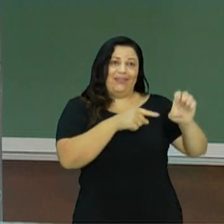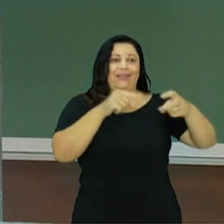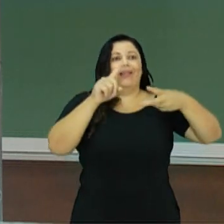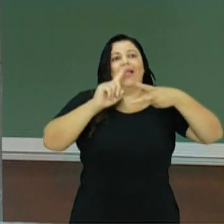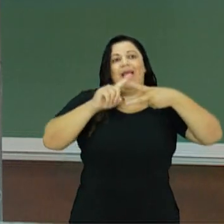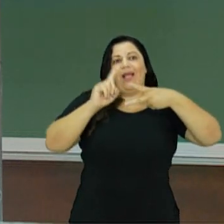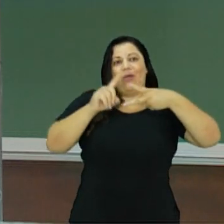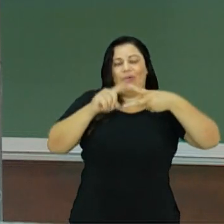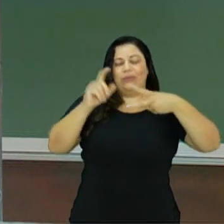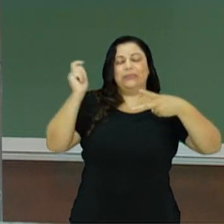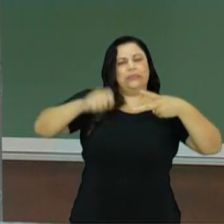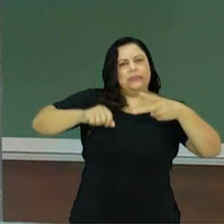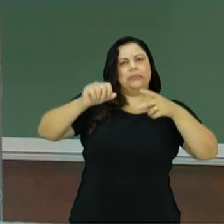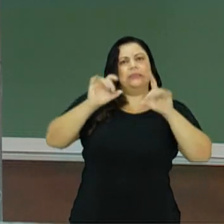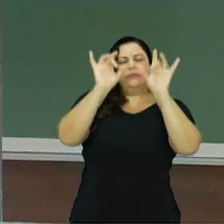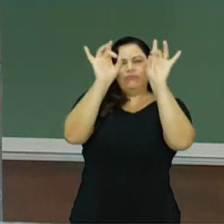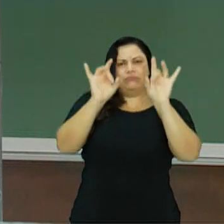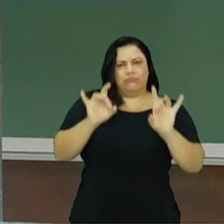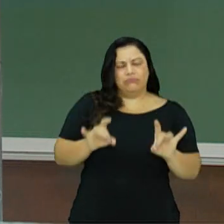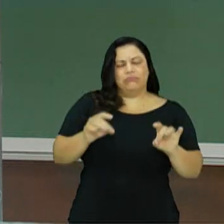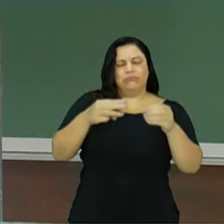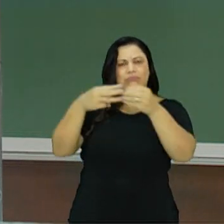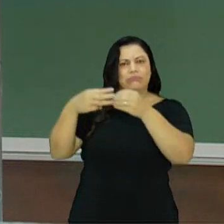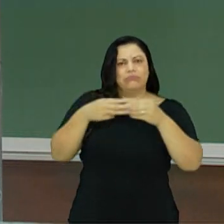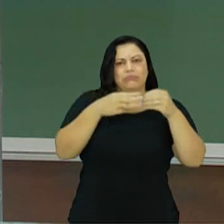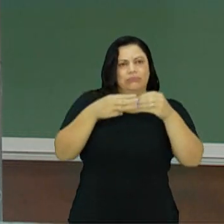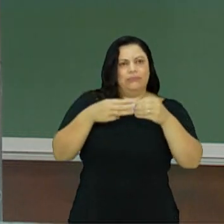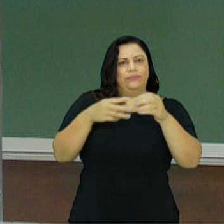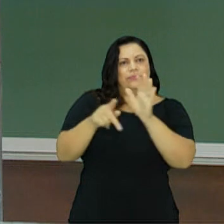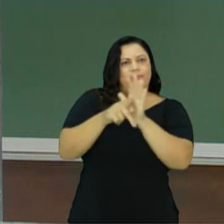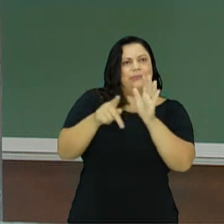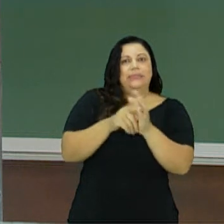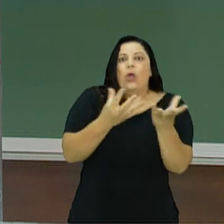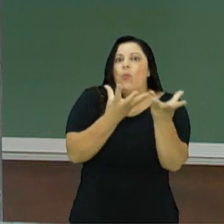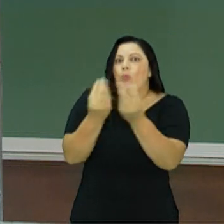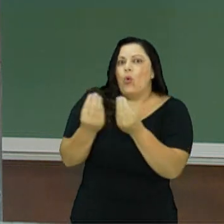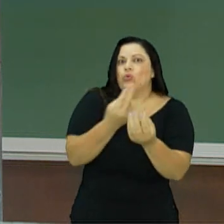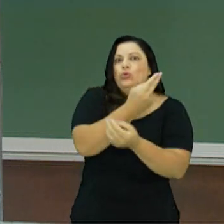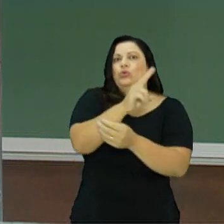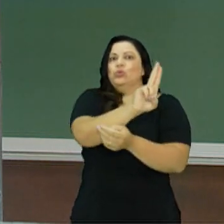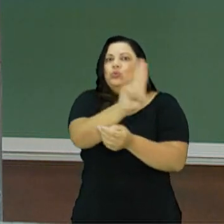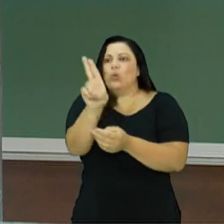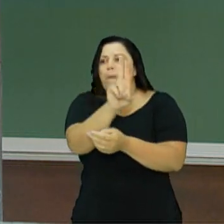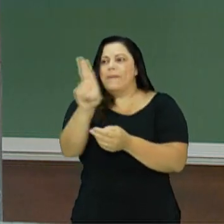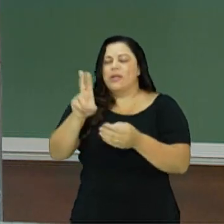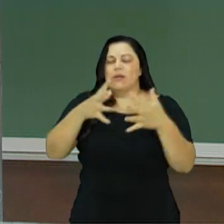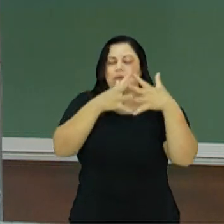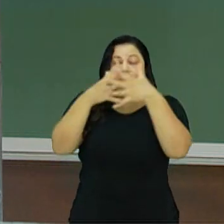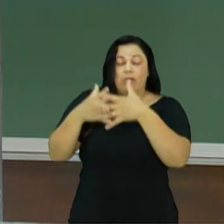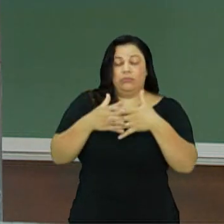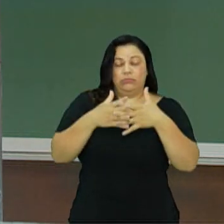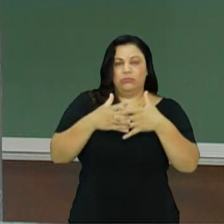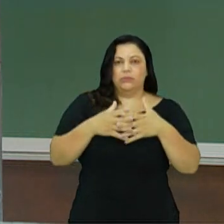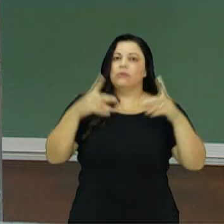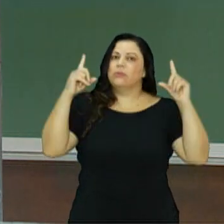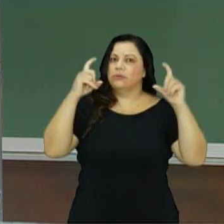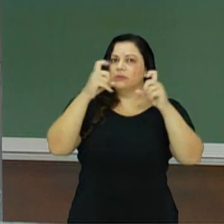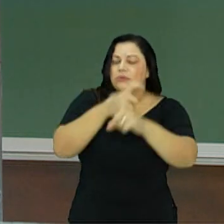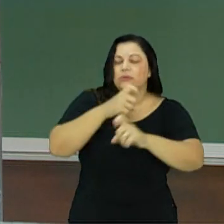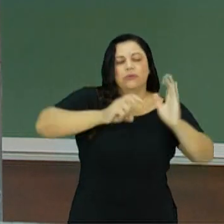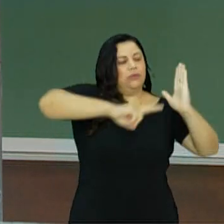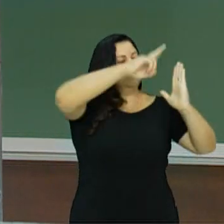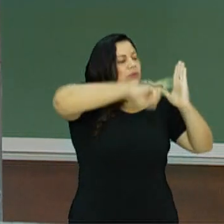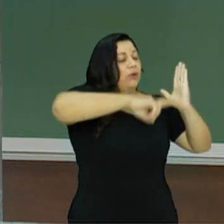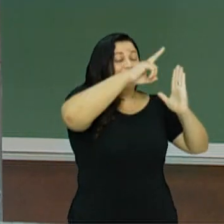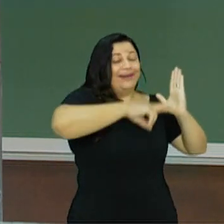células especializadas em produção de fibras colágenas. Um monte de nome complicado, então torna um pouquinho mais difícil ali, né? Mas se